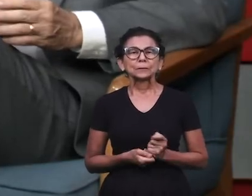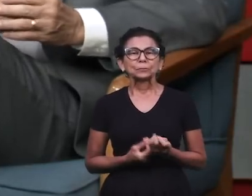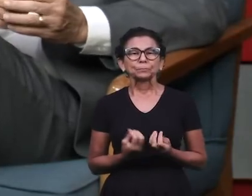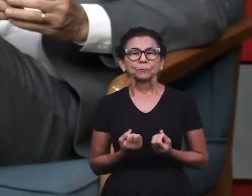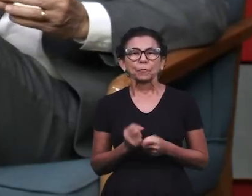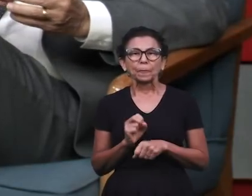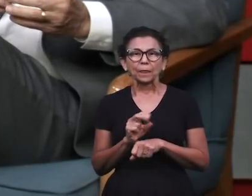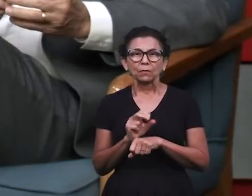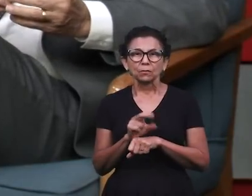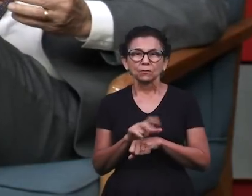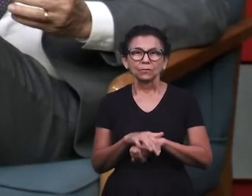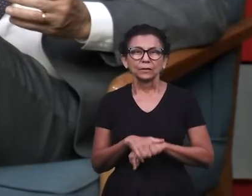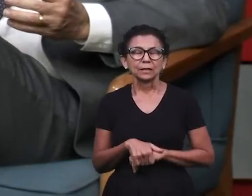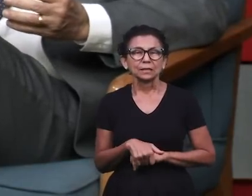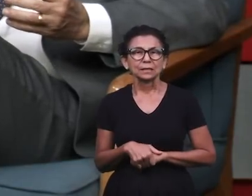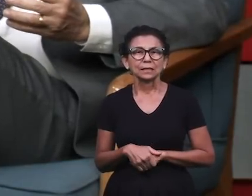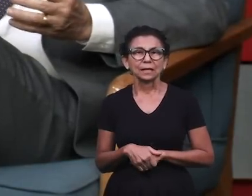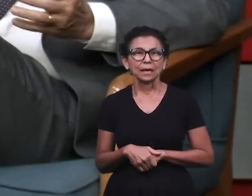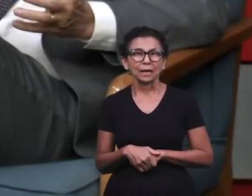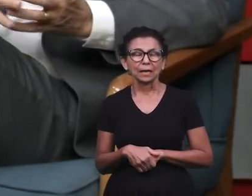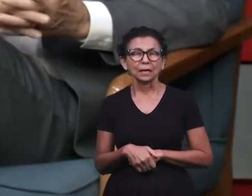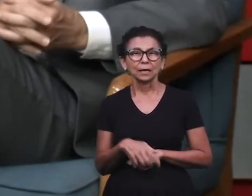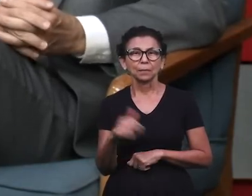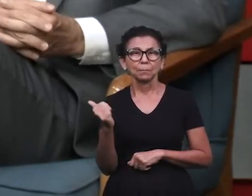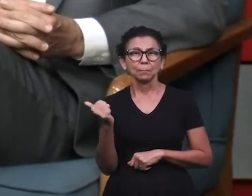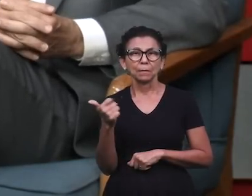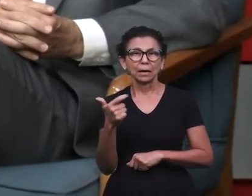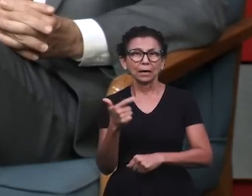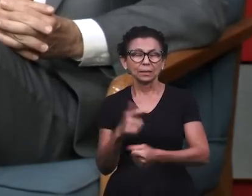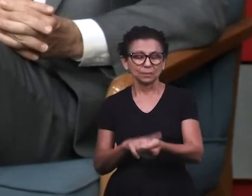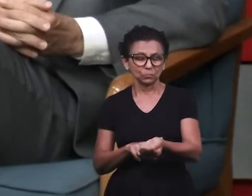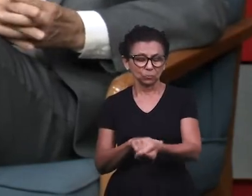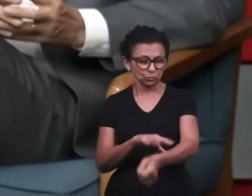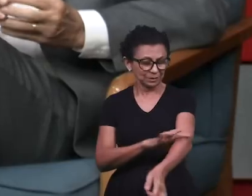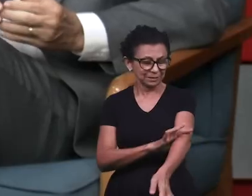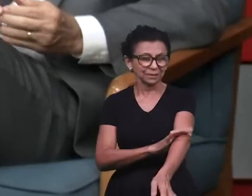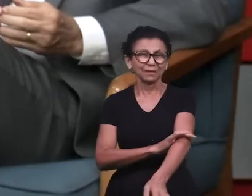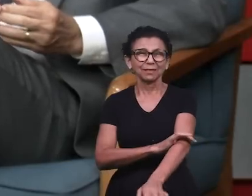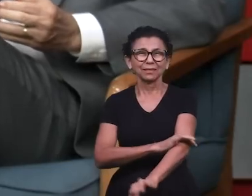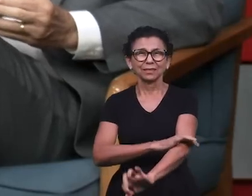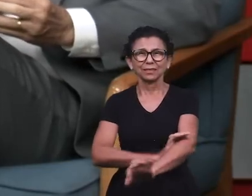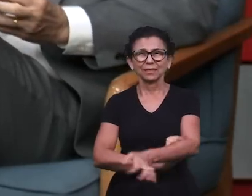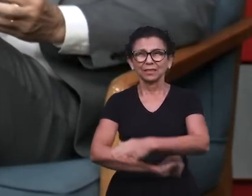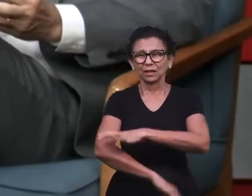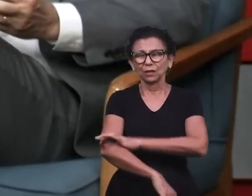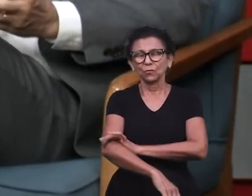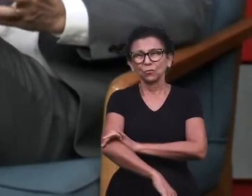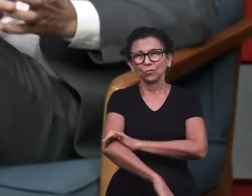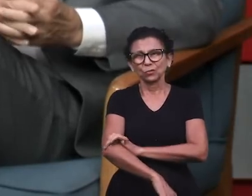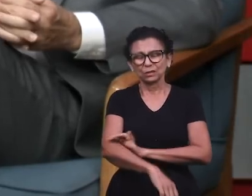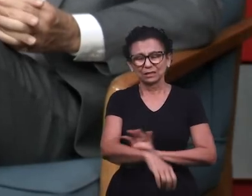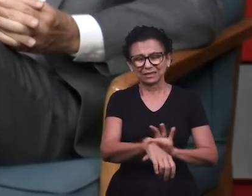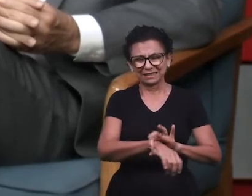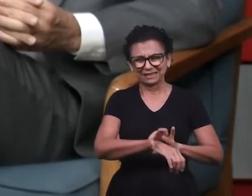afinidade pelas terminações nervosas sensitivas e começa a